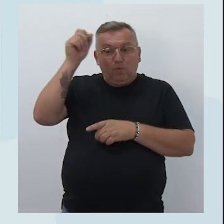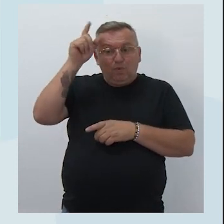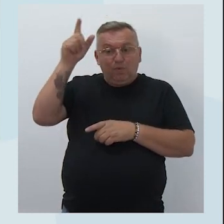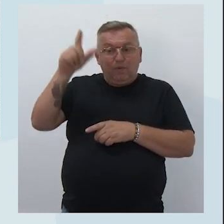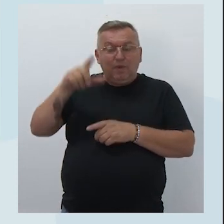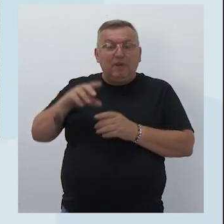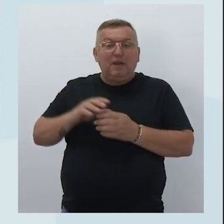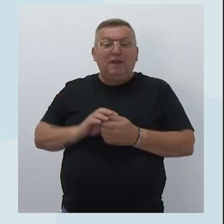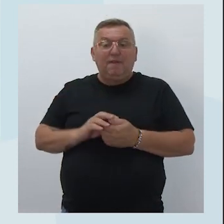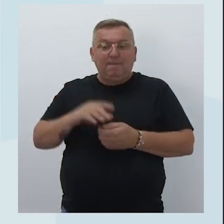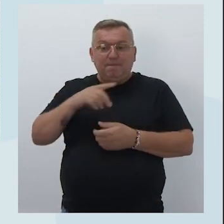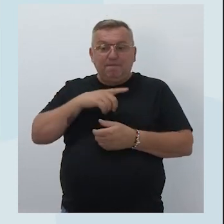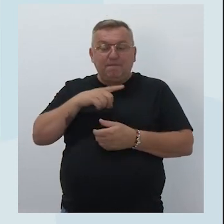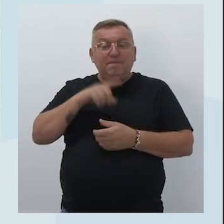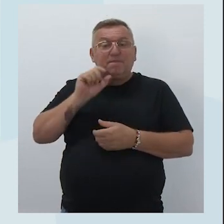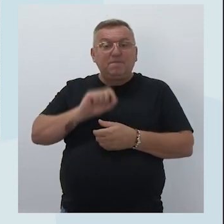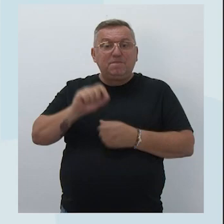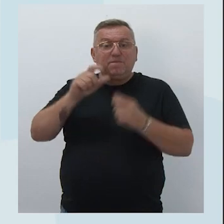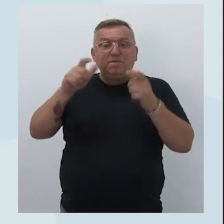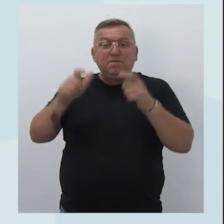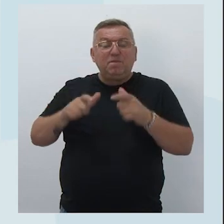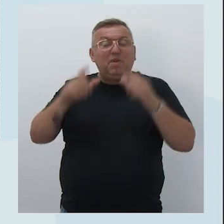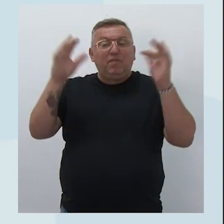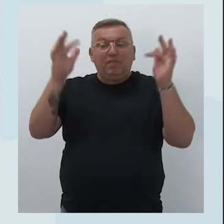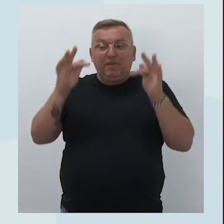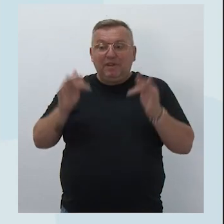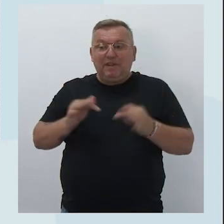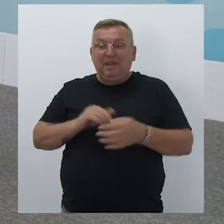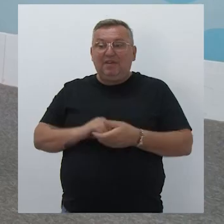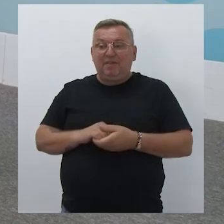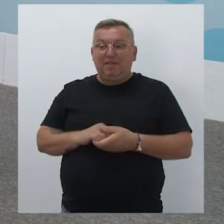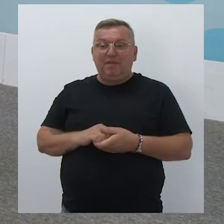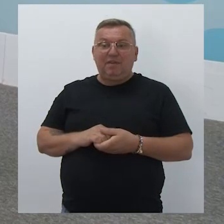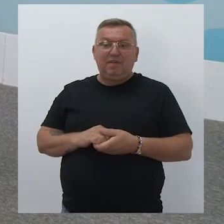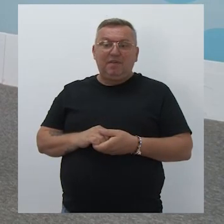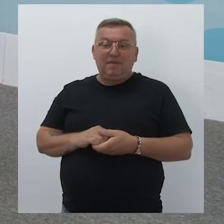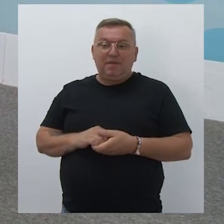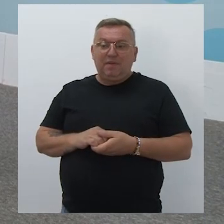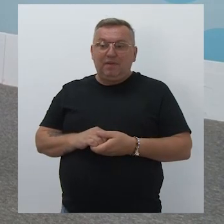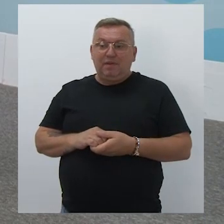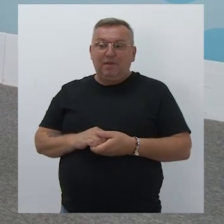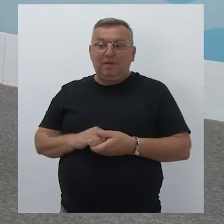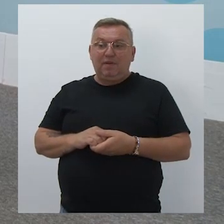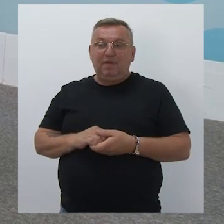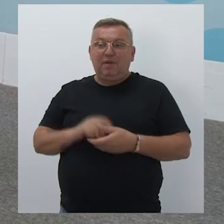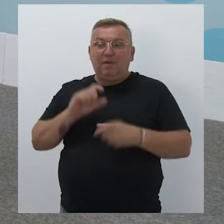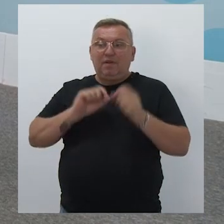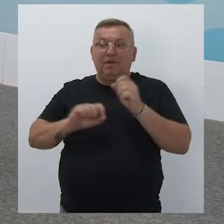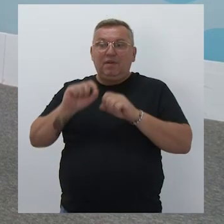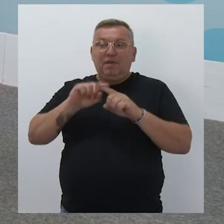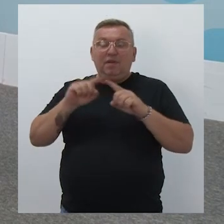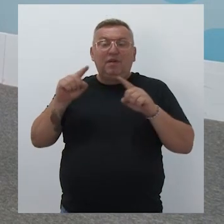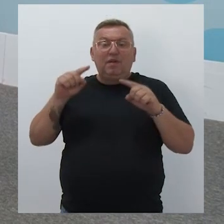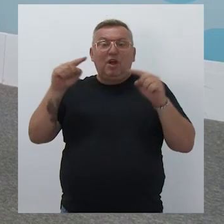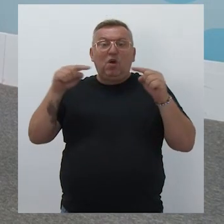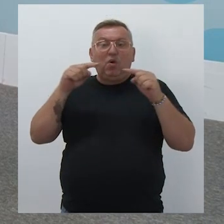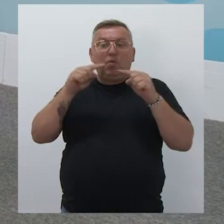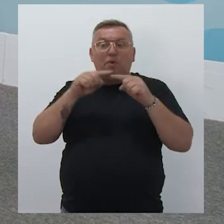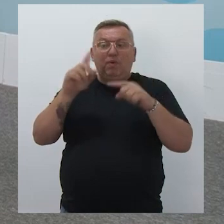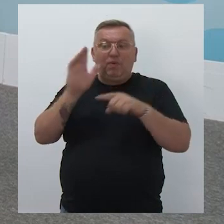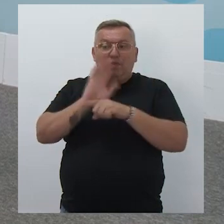na sua total diversidade, tenham seu espaço de felicidade, né, Emerson? Exatamente, que é o ponto do